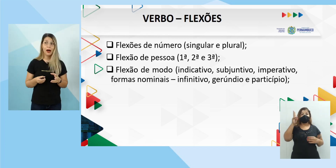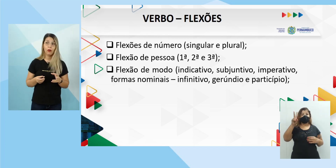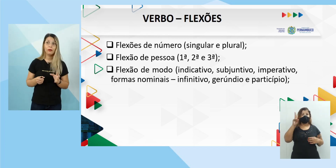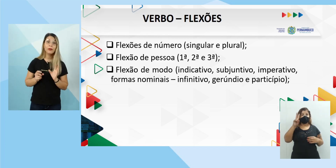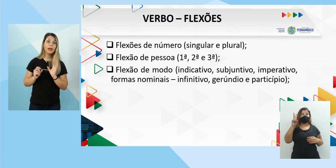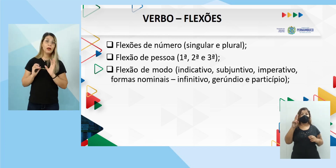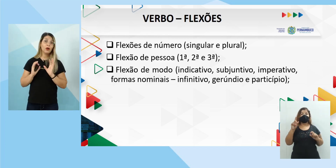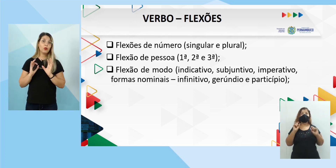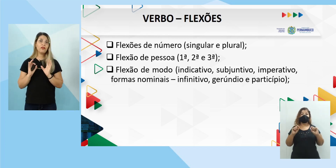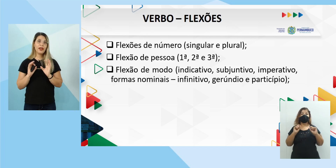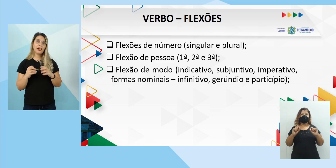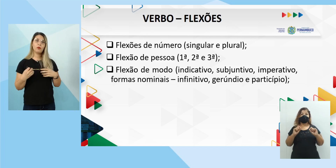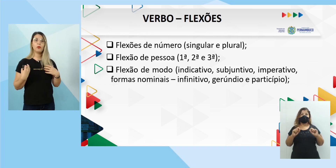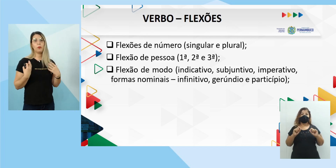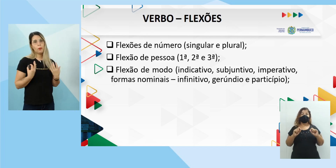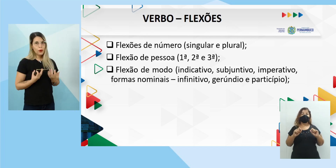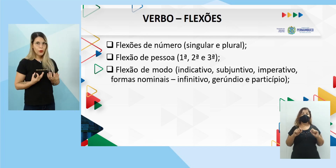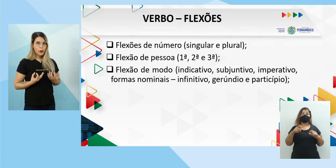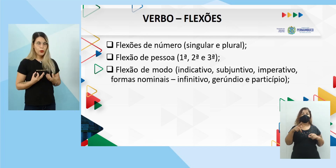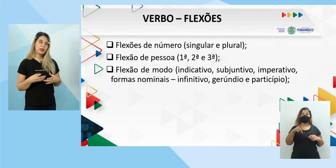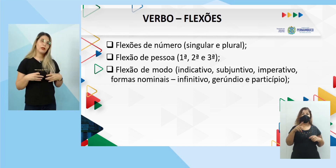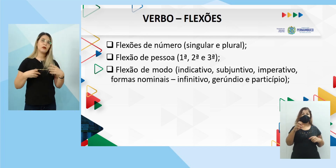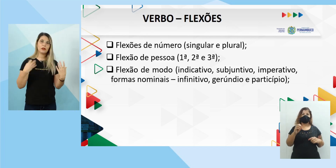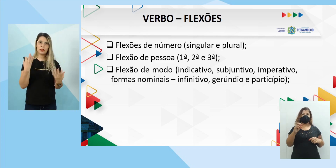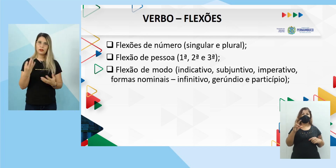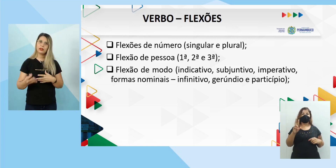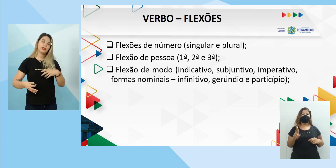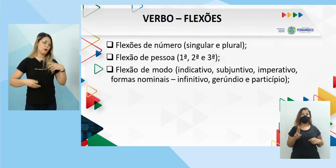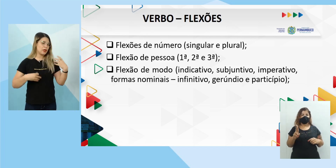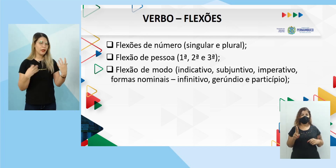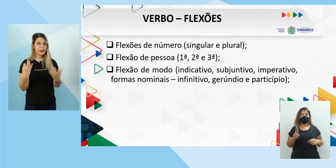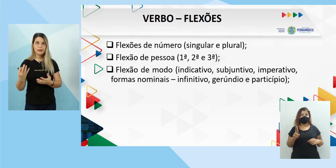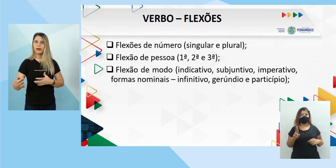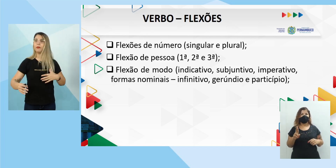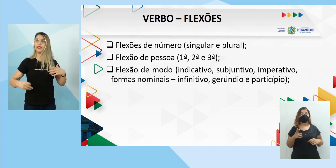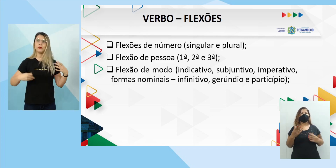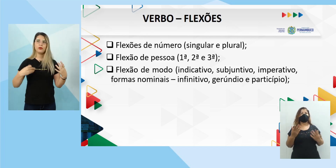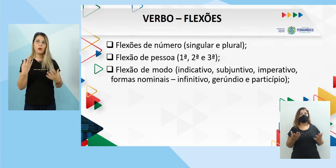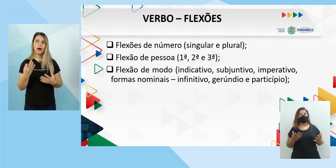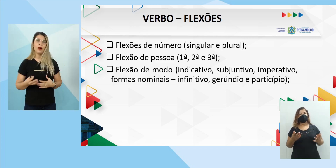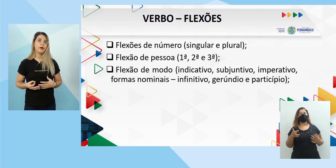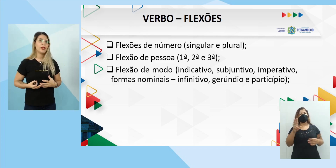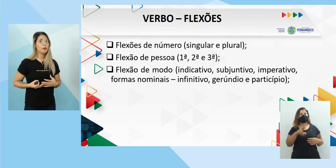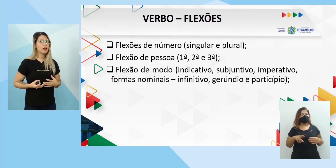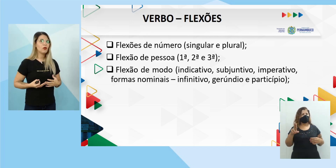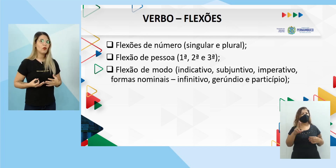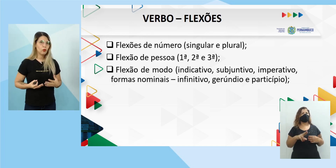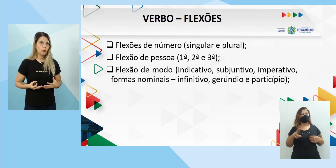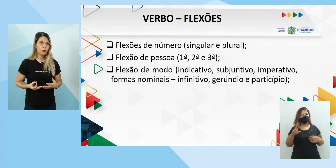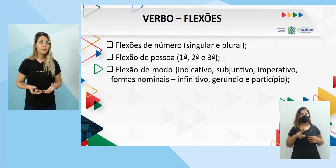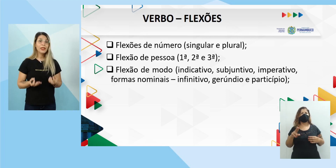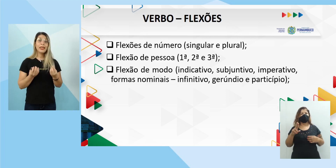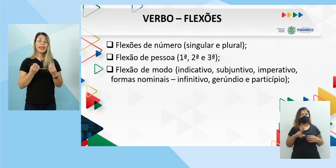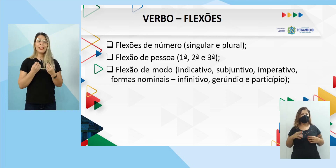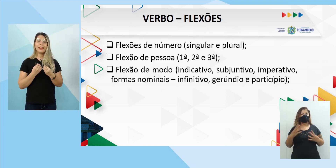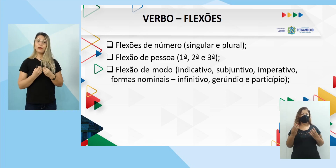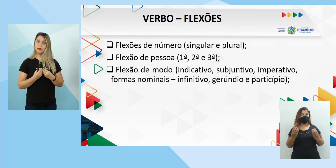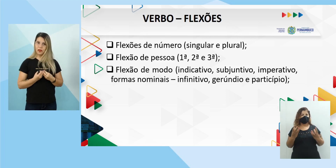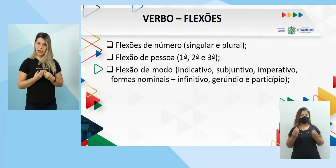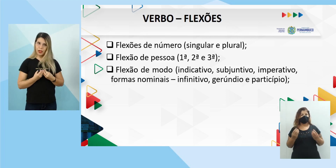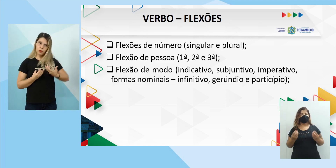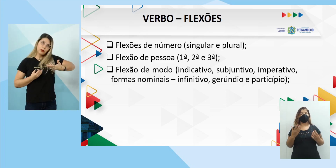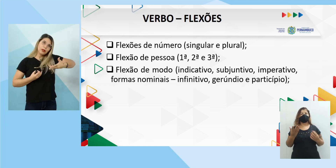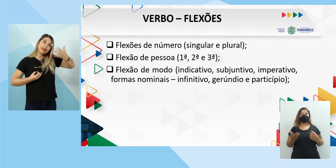dessa aula. O verbo por, que hoje a gente conhece, ele é bem usual, ele é bem comum. Ele